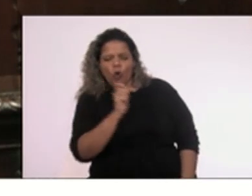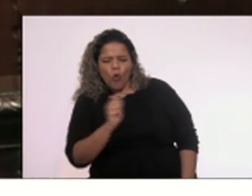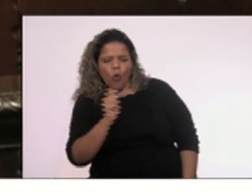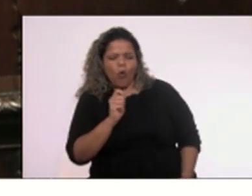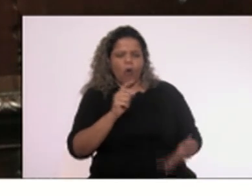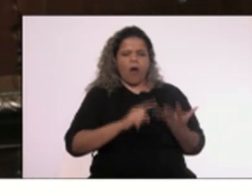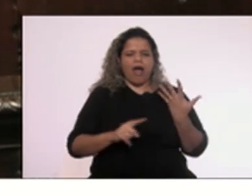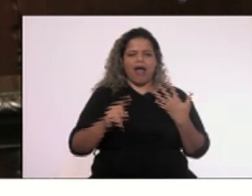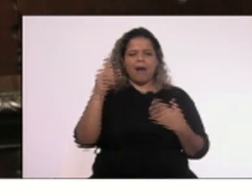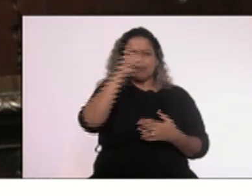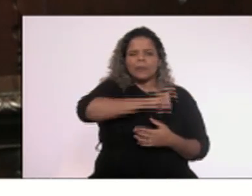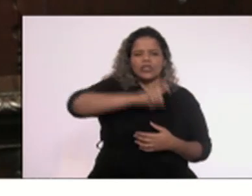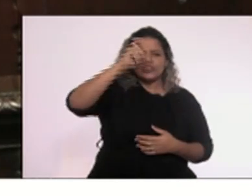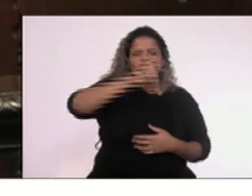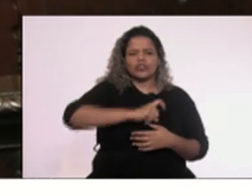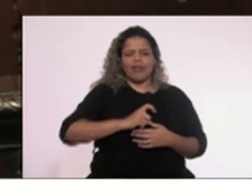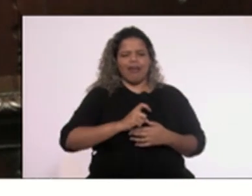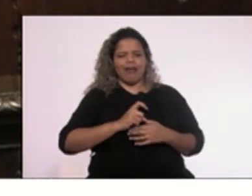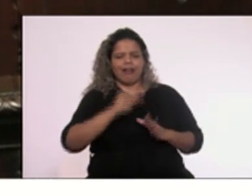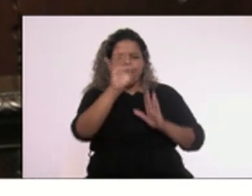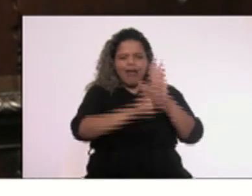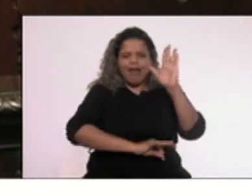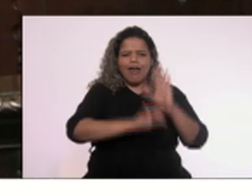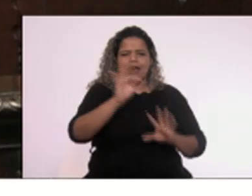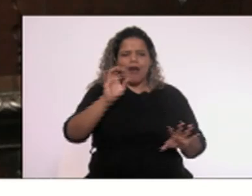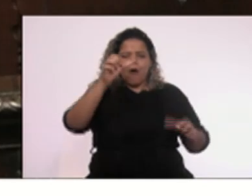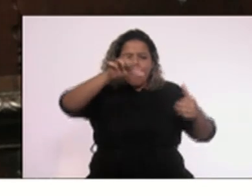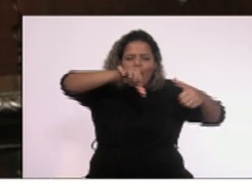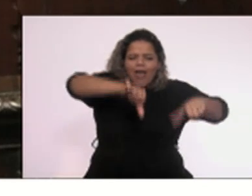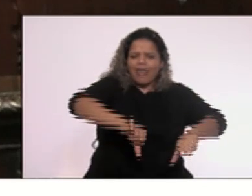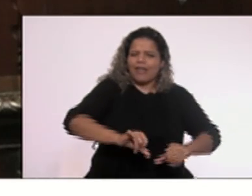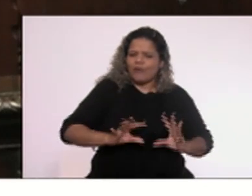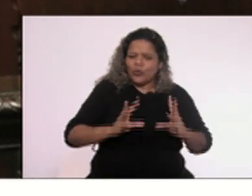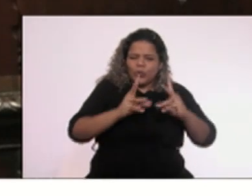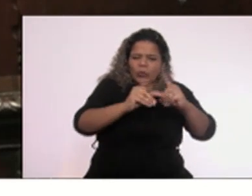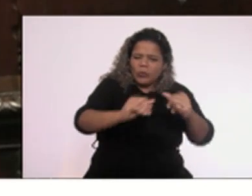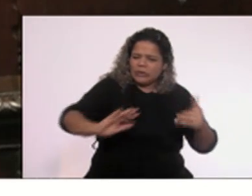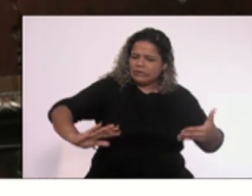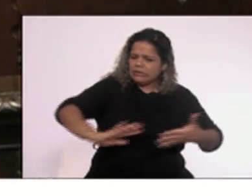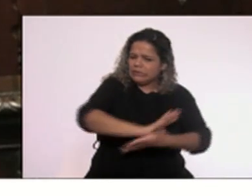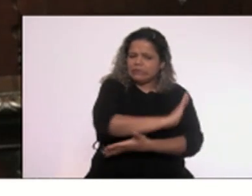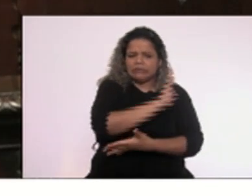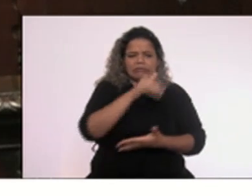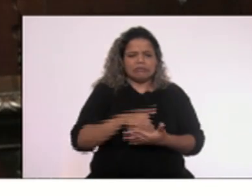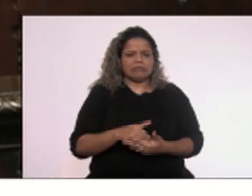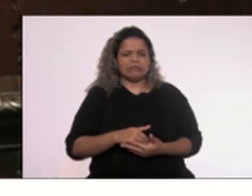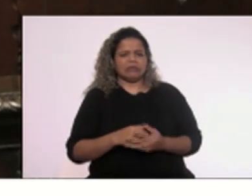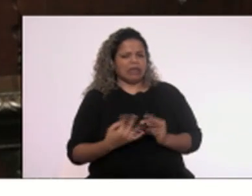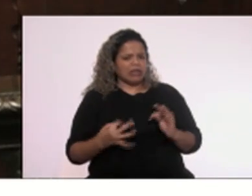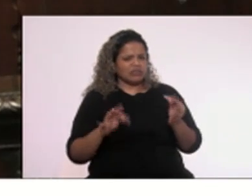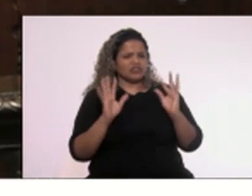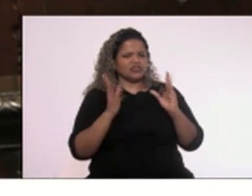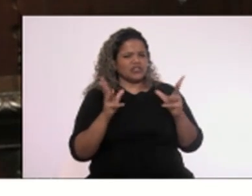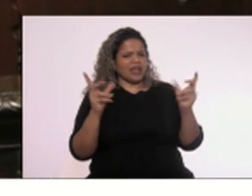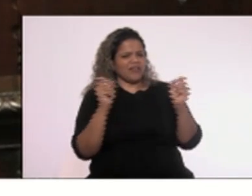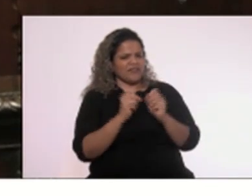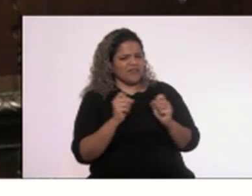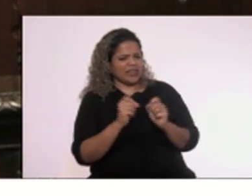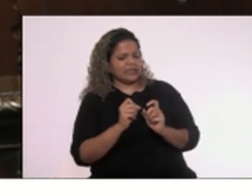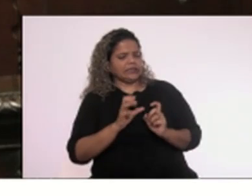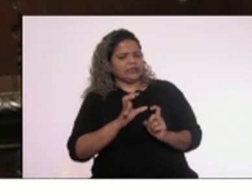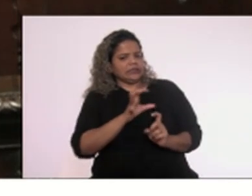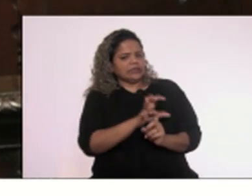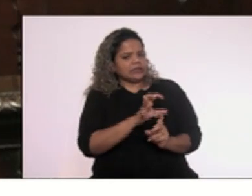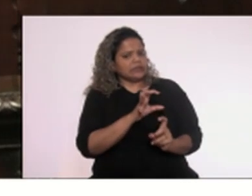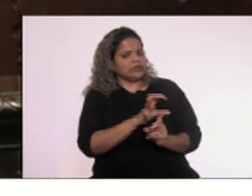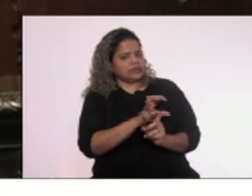droga, péssima produção científica e todas as outras desgraças que essa ideologia nefasta e maligna da